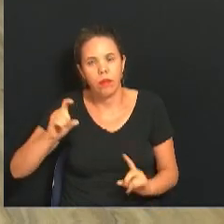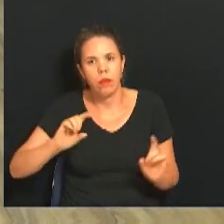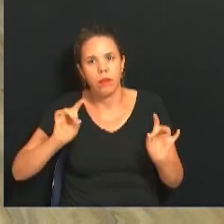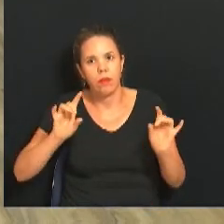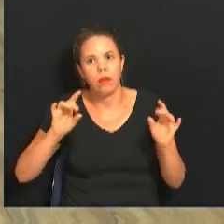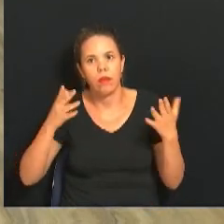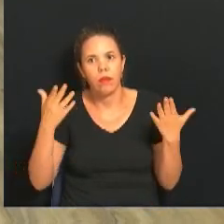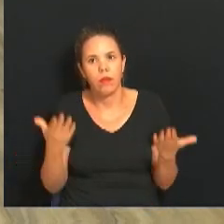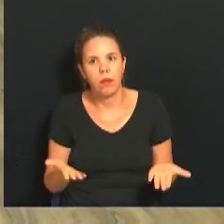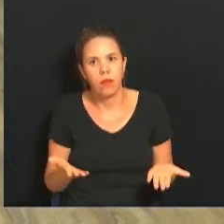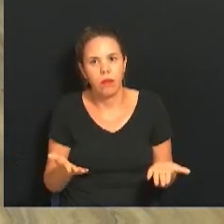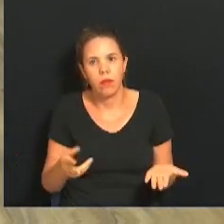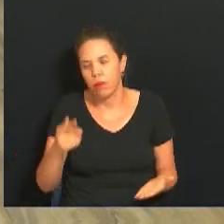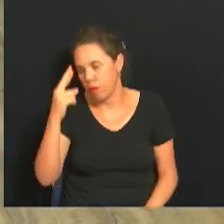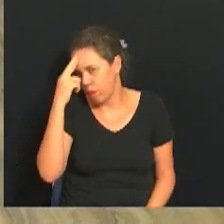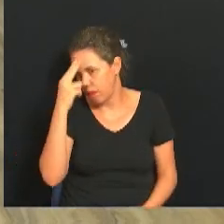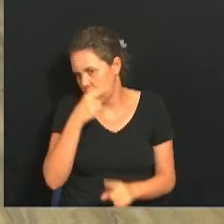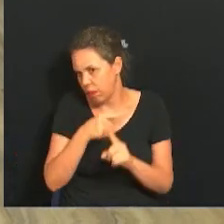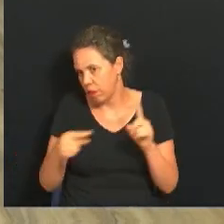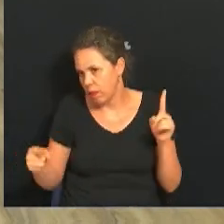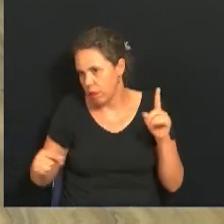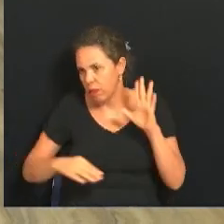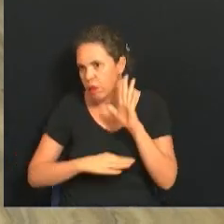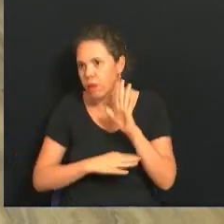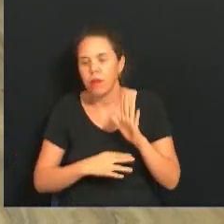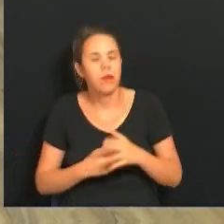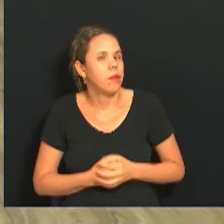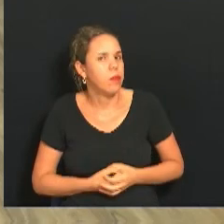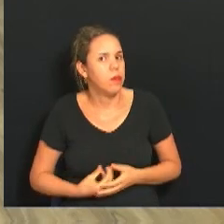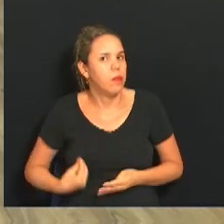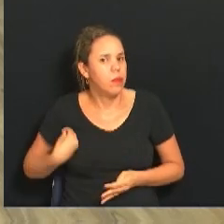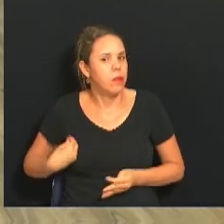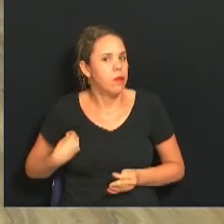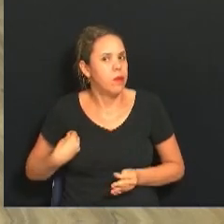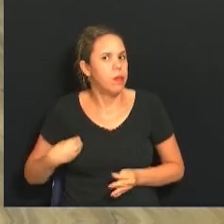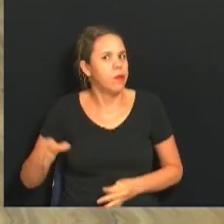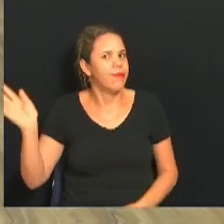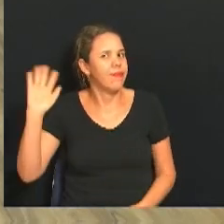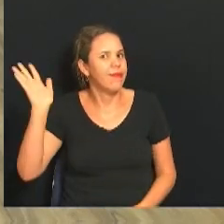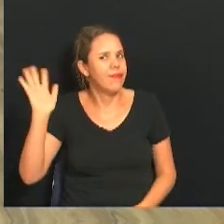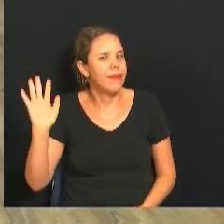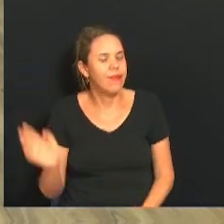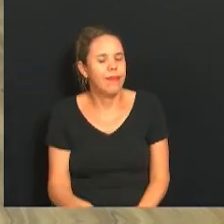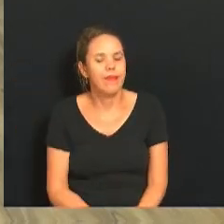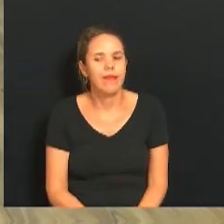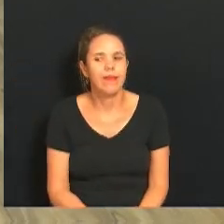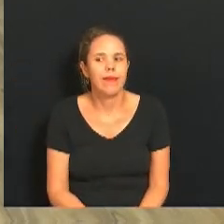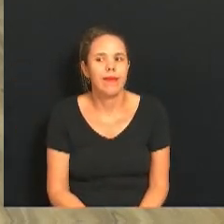extraordinária e ao 12h30 o Câmara Notícia ao vivo, até lá, tchau, tchau.